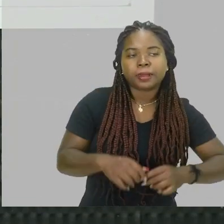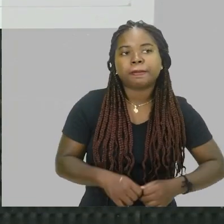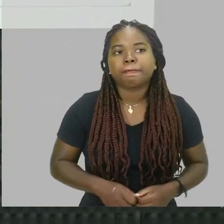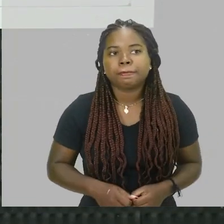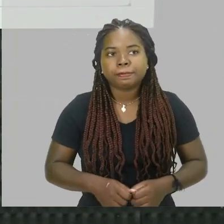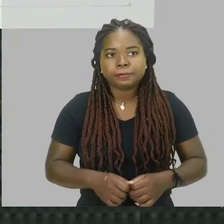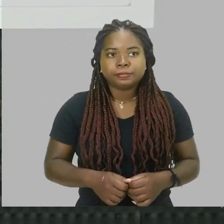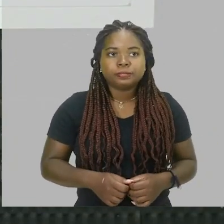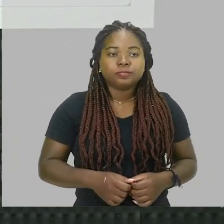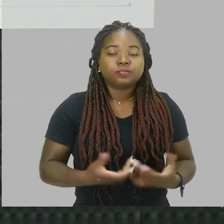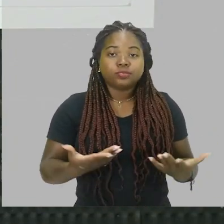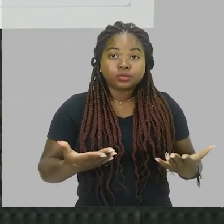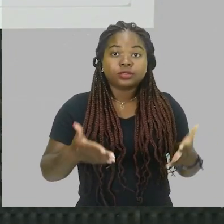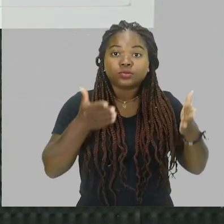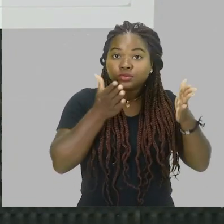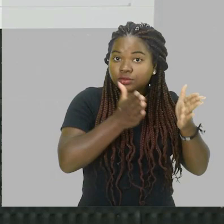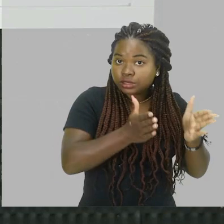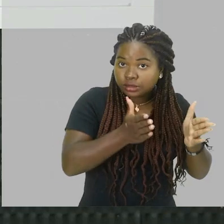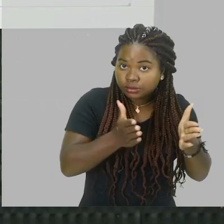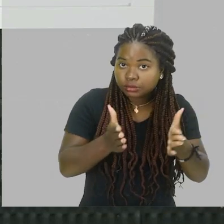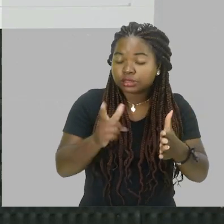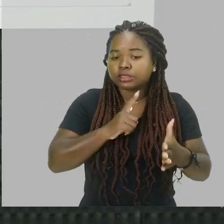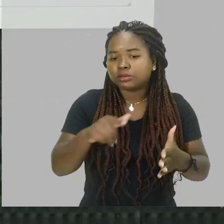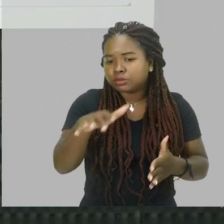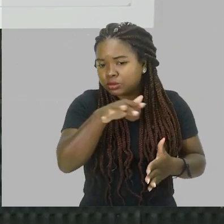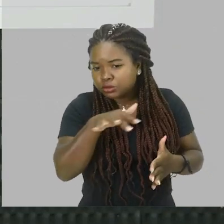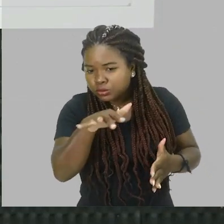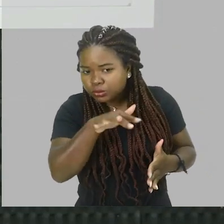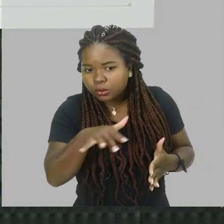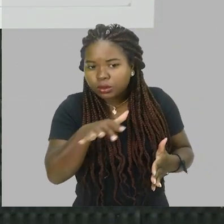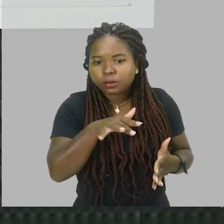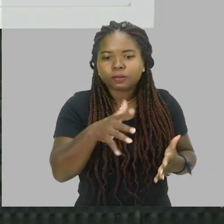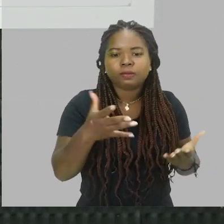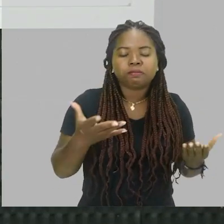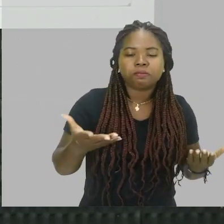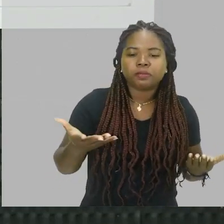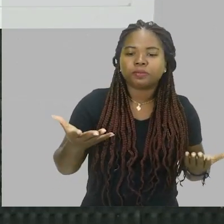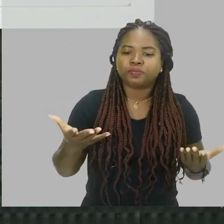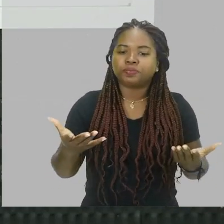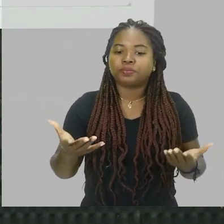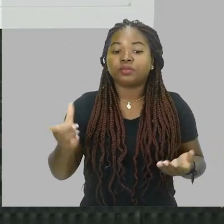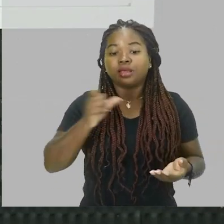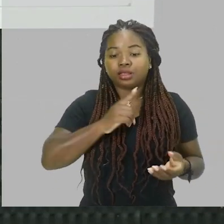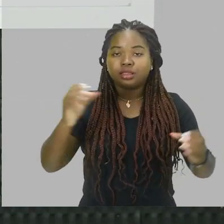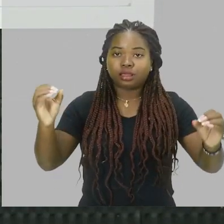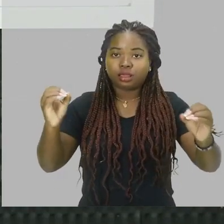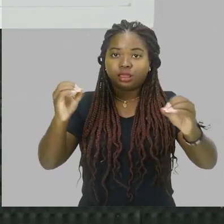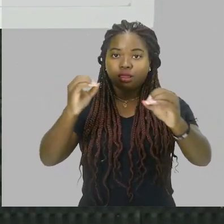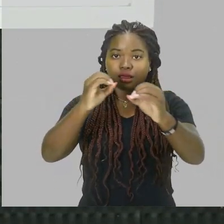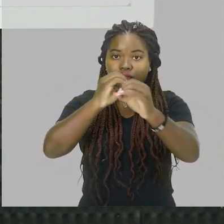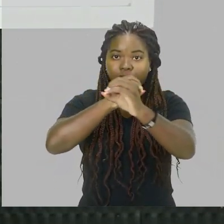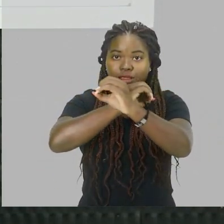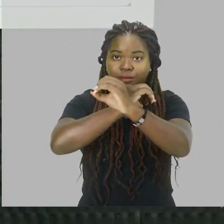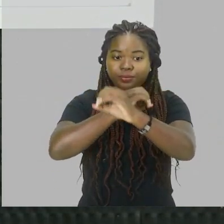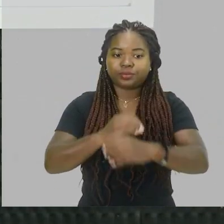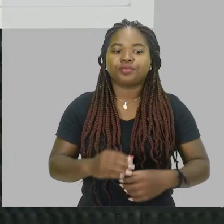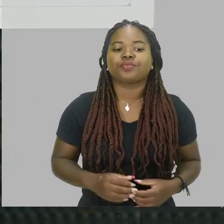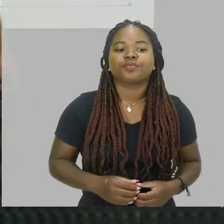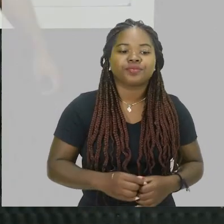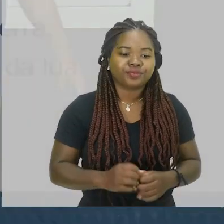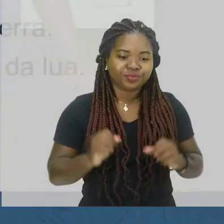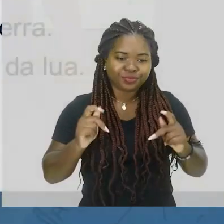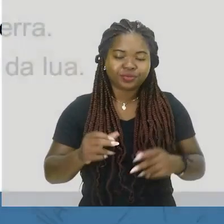Então, é nesse momento em que nós temos uma área, né, uma região, tempo propício para se ter os eclipses, tá ok? Letra C,